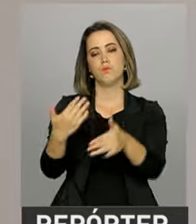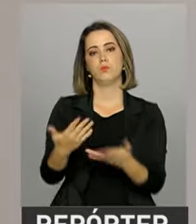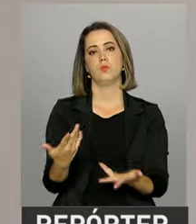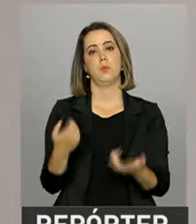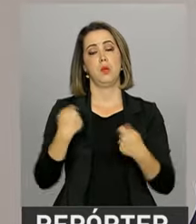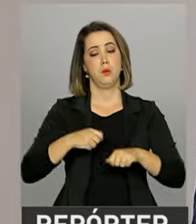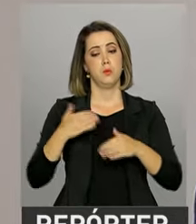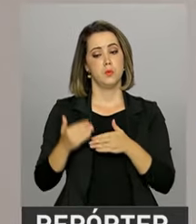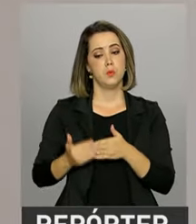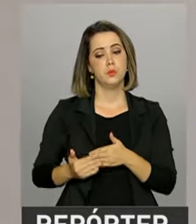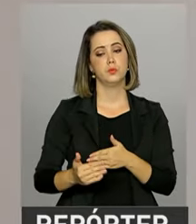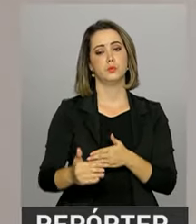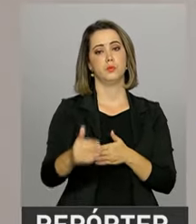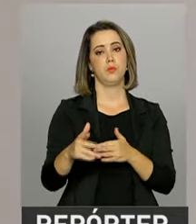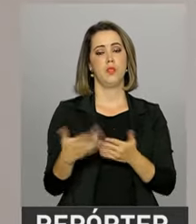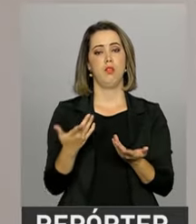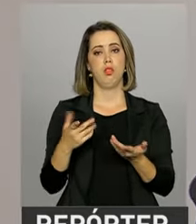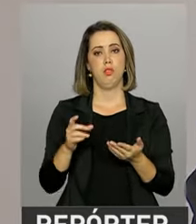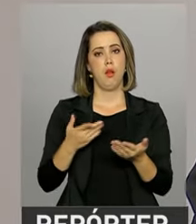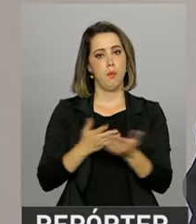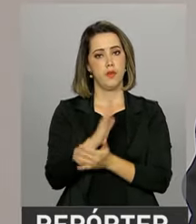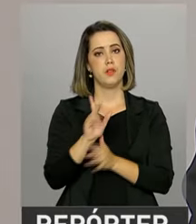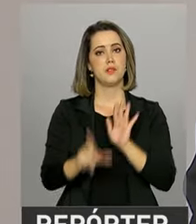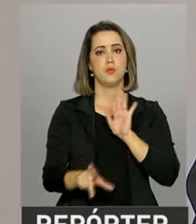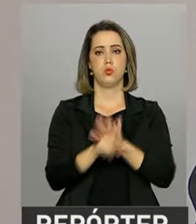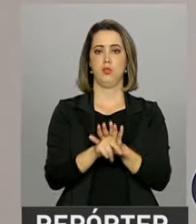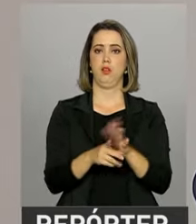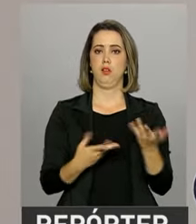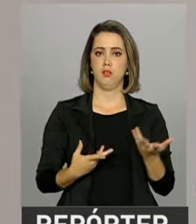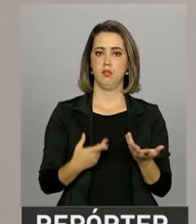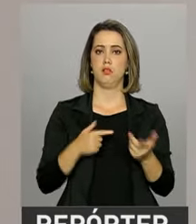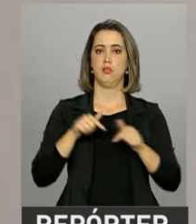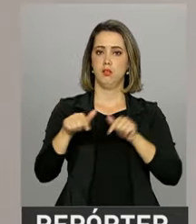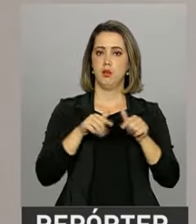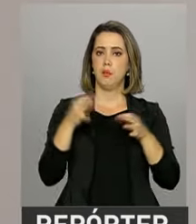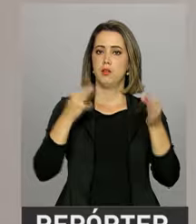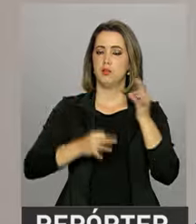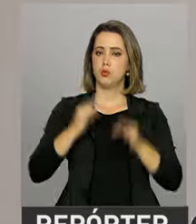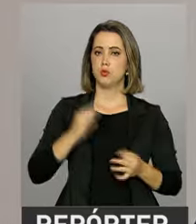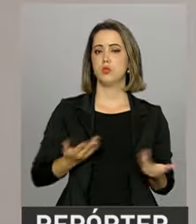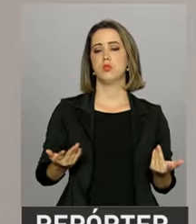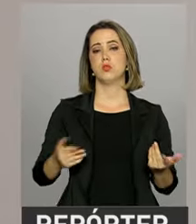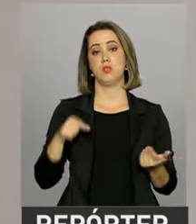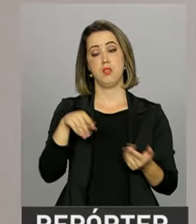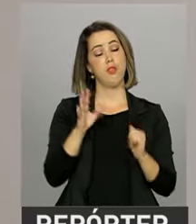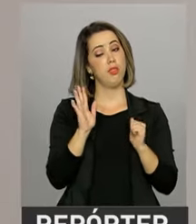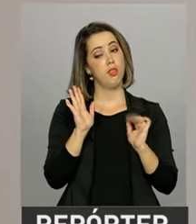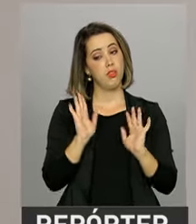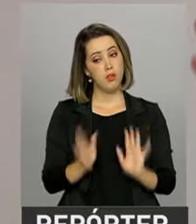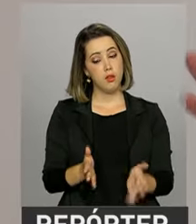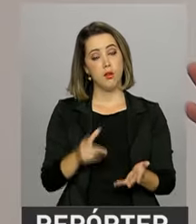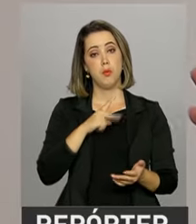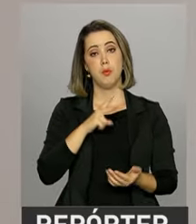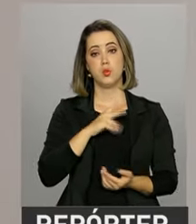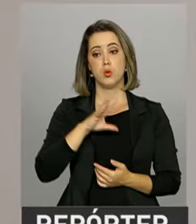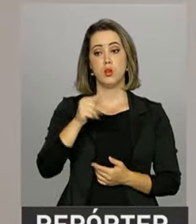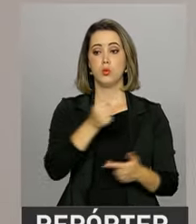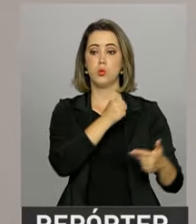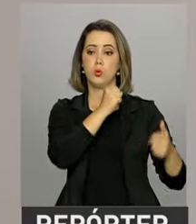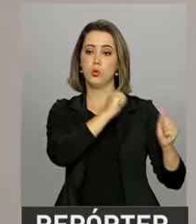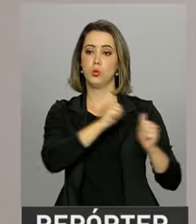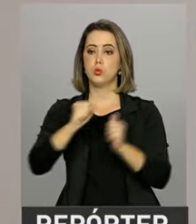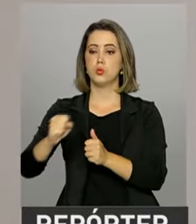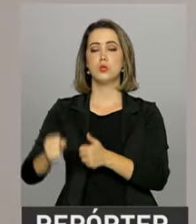que dar sequência à atividade legislativa, nós temos que dar sequência à atividade judiciária. E neste particular, em todos os poderes,